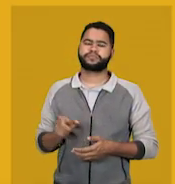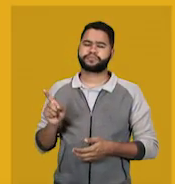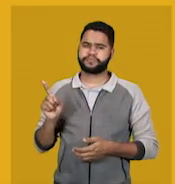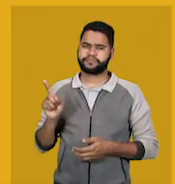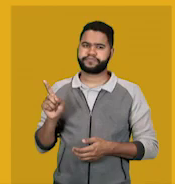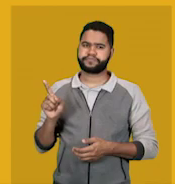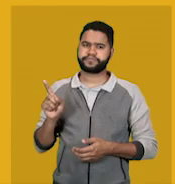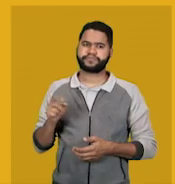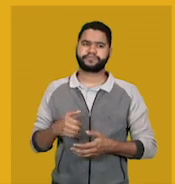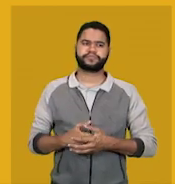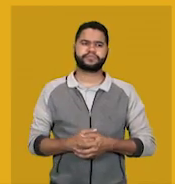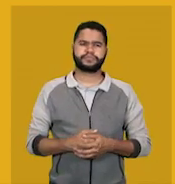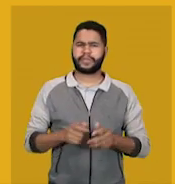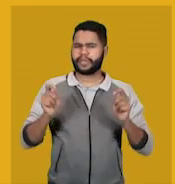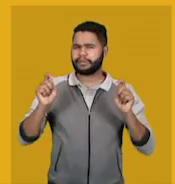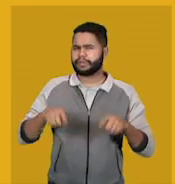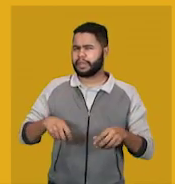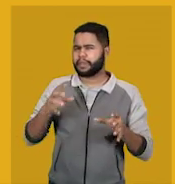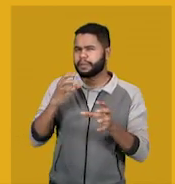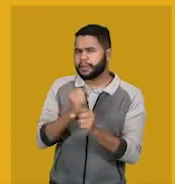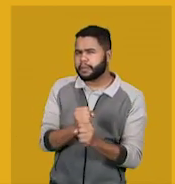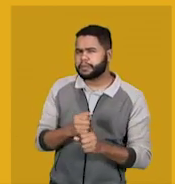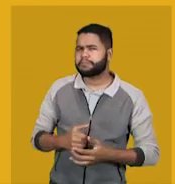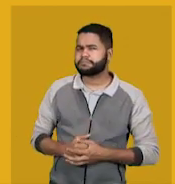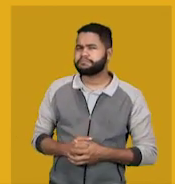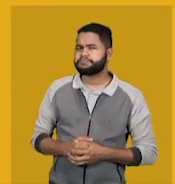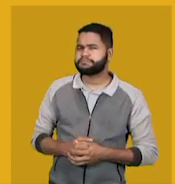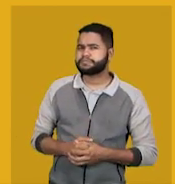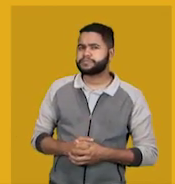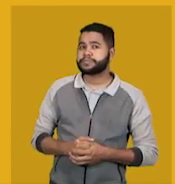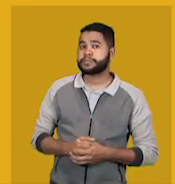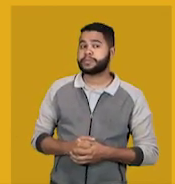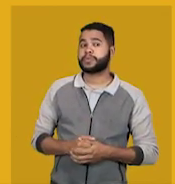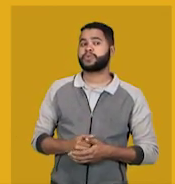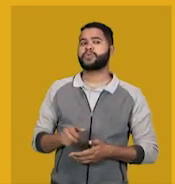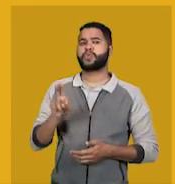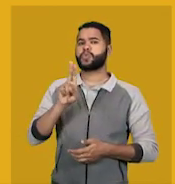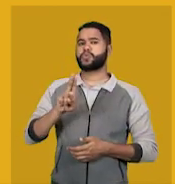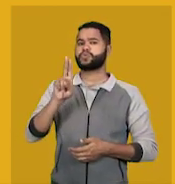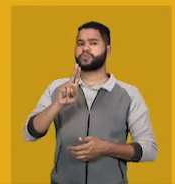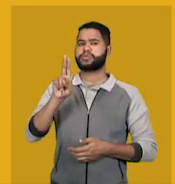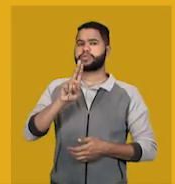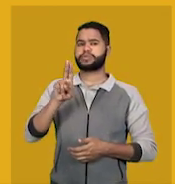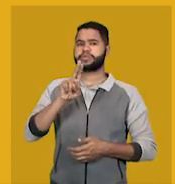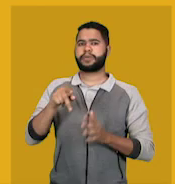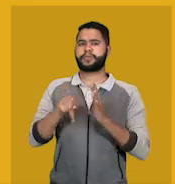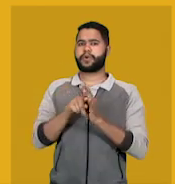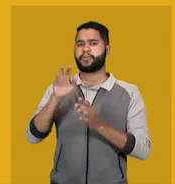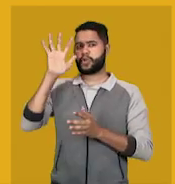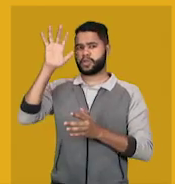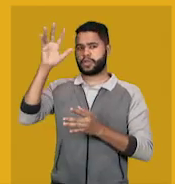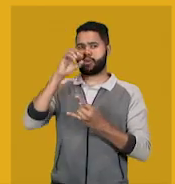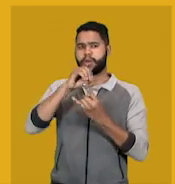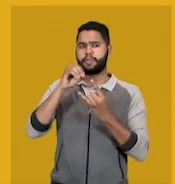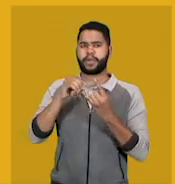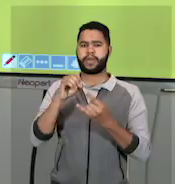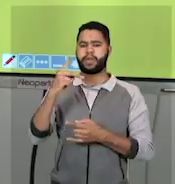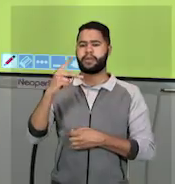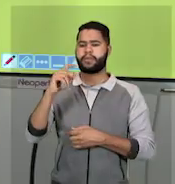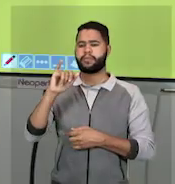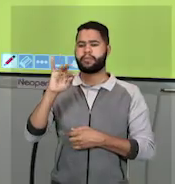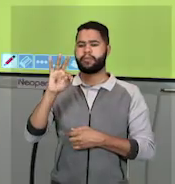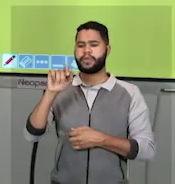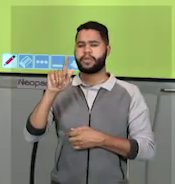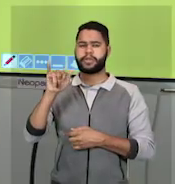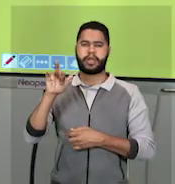também. Será que dá para calcular? Sem utilizar o Teorema de Pitágoras. O Teorema de Pitágoras também é possível calcular ali, mas